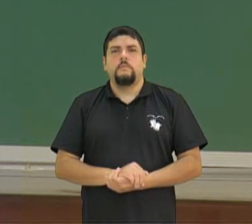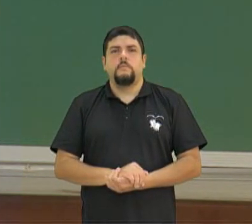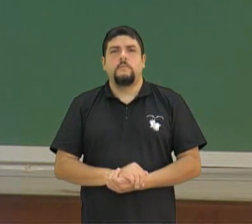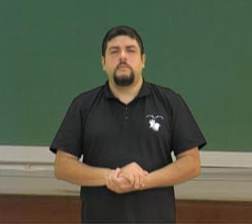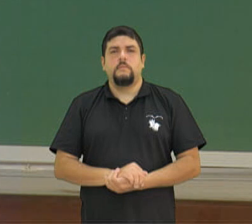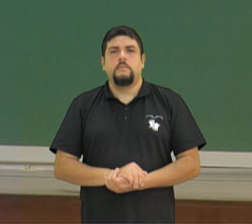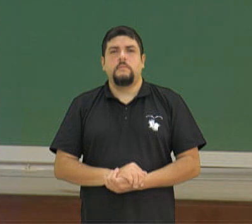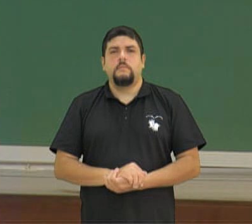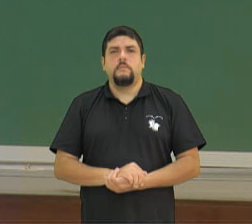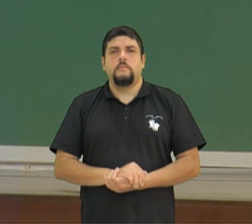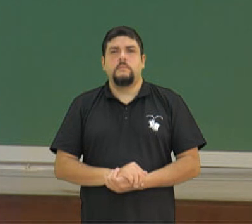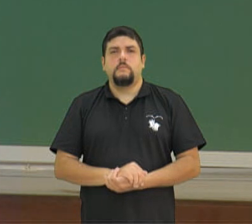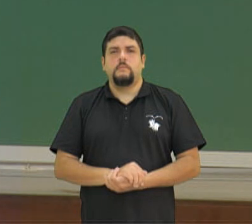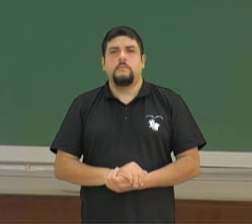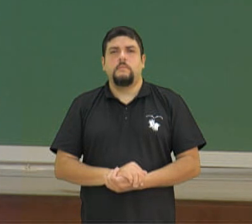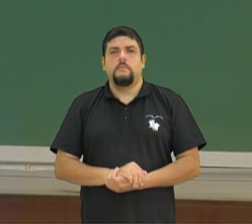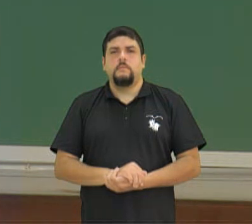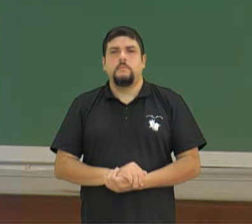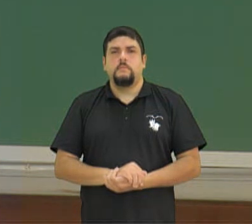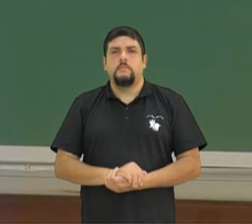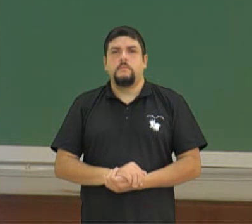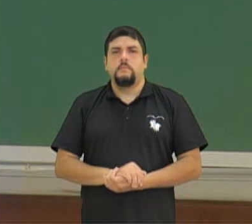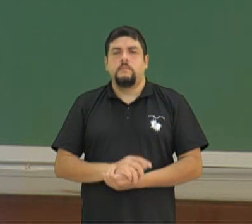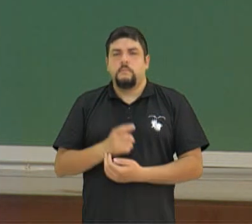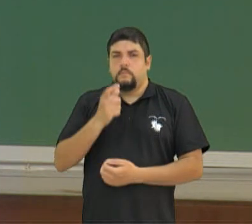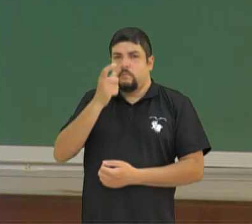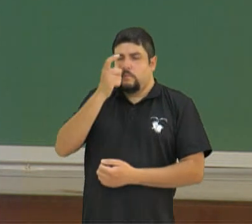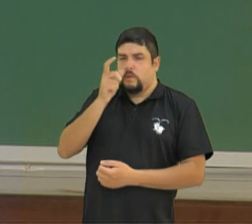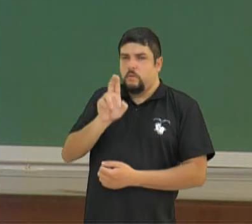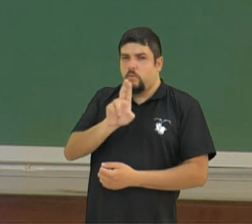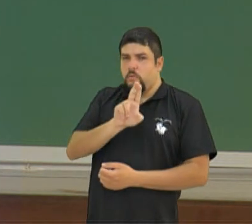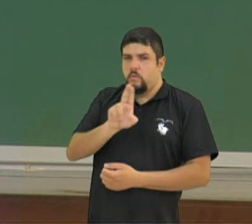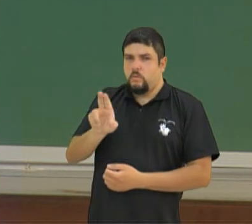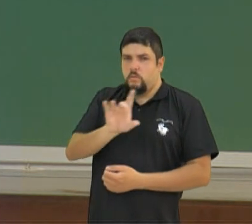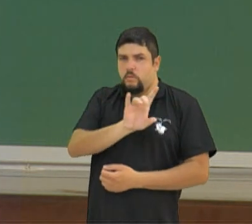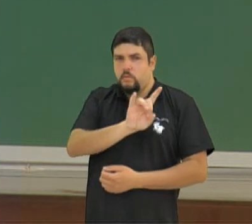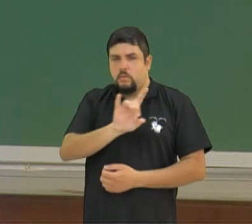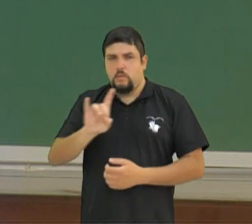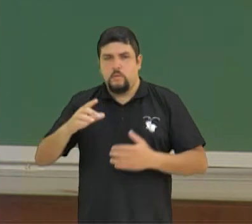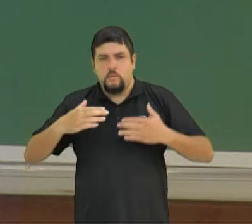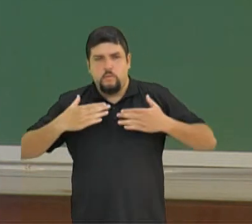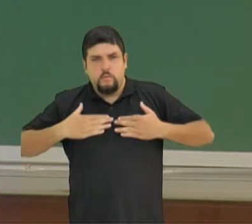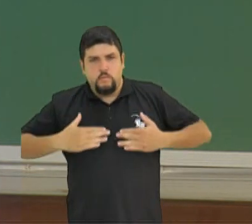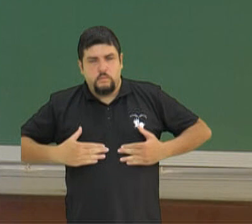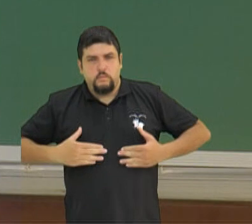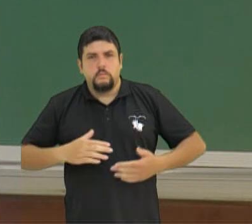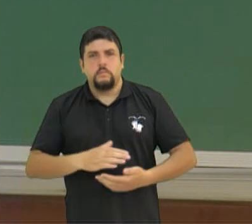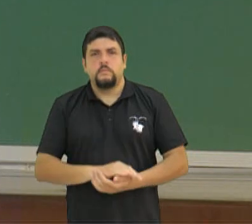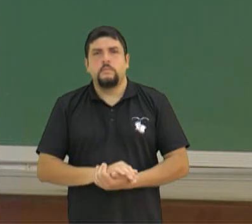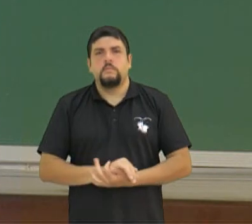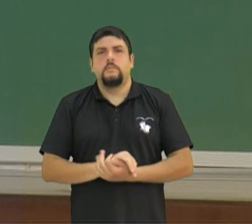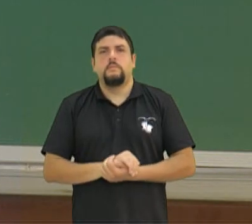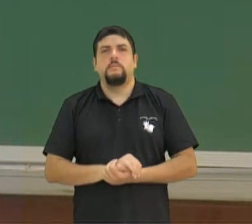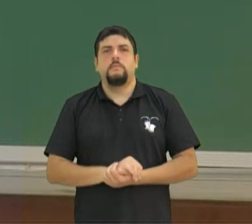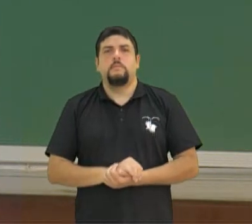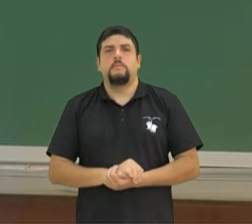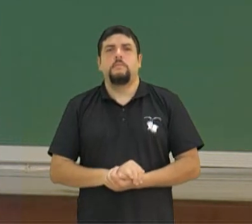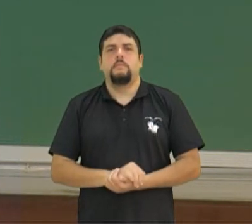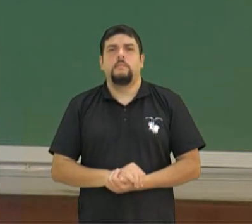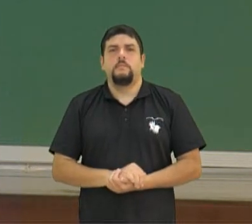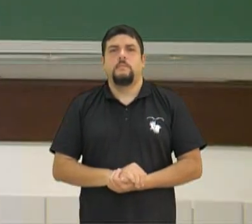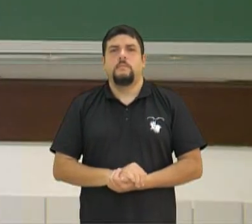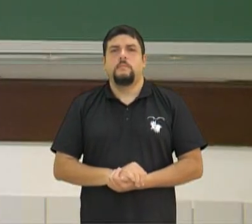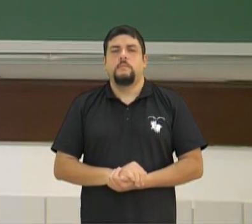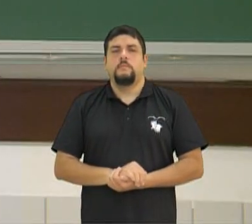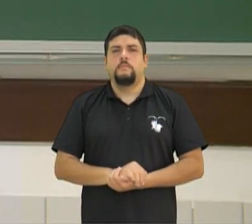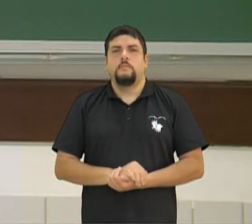partes. El hombro, el pecho, el abdômen, los dedos, la rodilla, que eu já